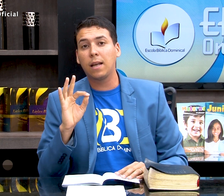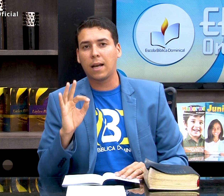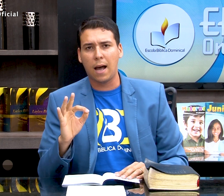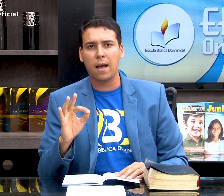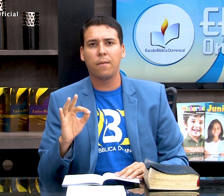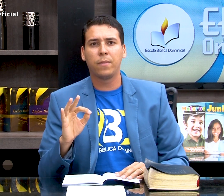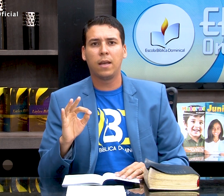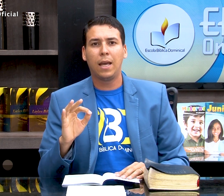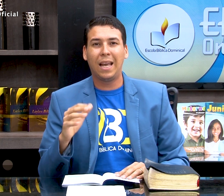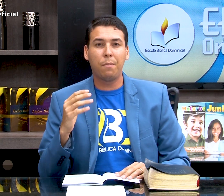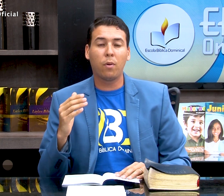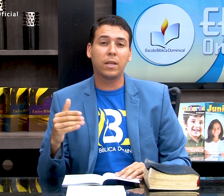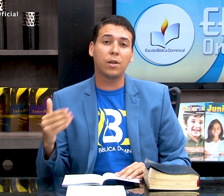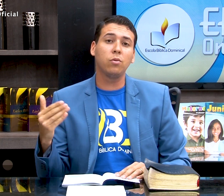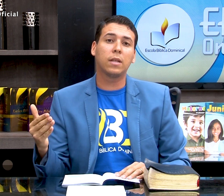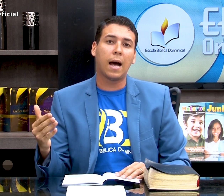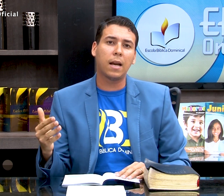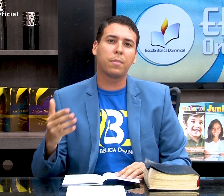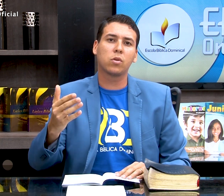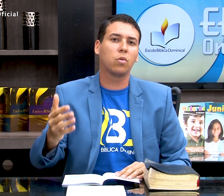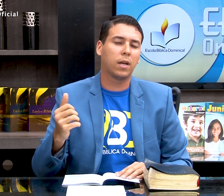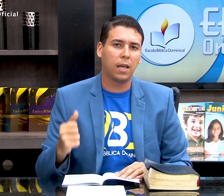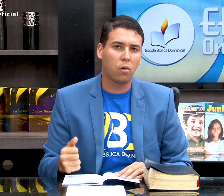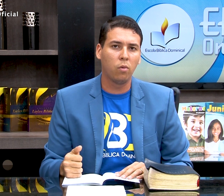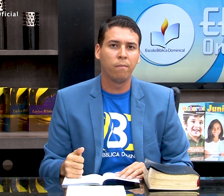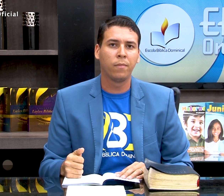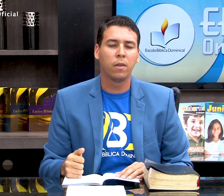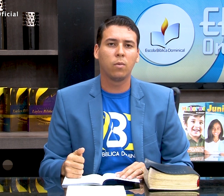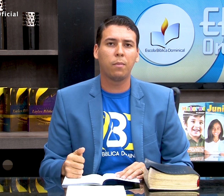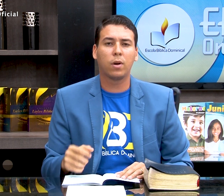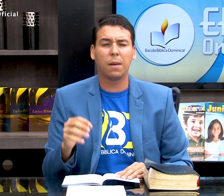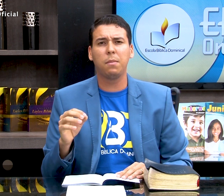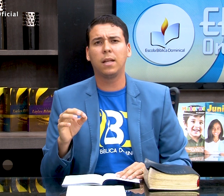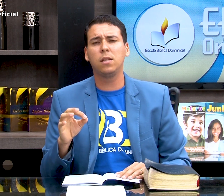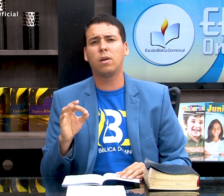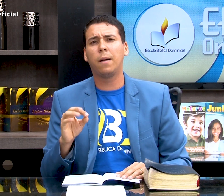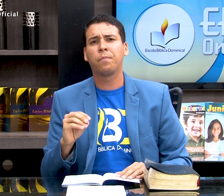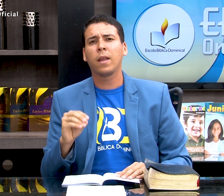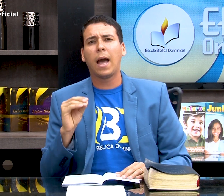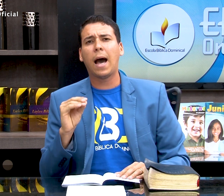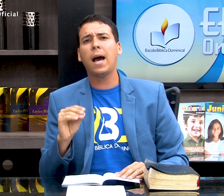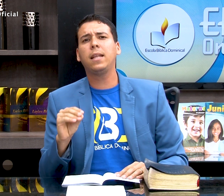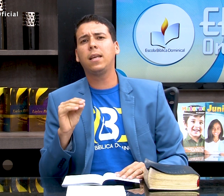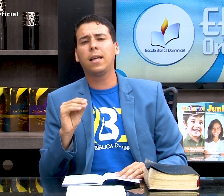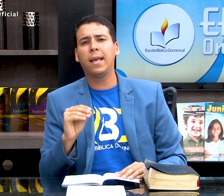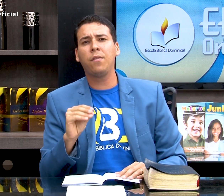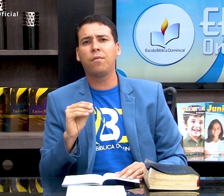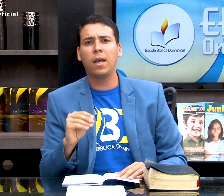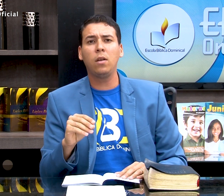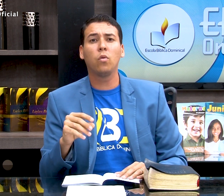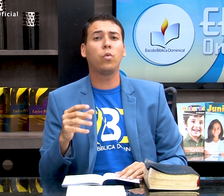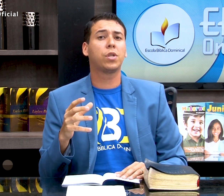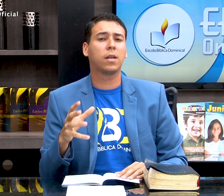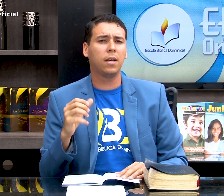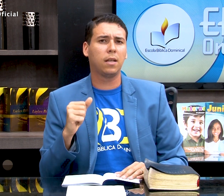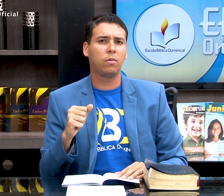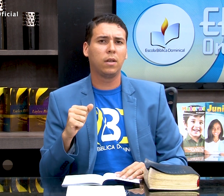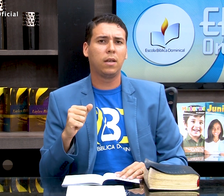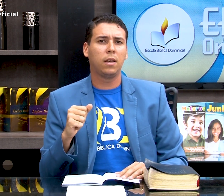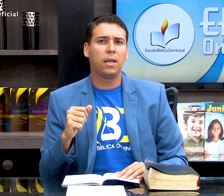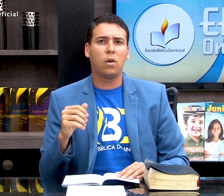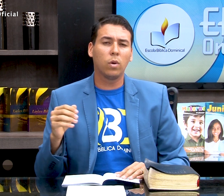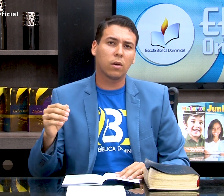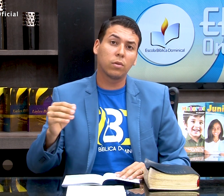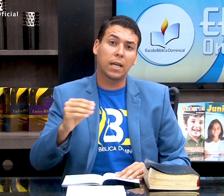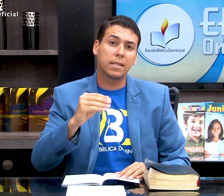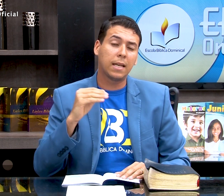de criticar ele pode ajudar a pessoa que errou não é porque a Bíblia diz olha ai de quem vem o escândalo